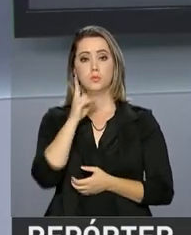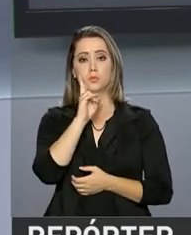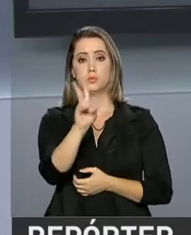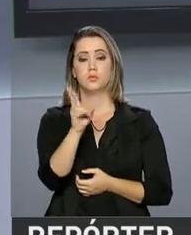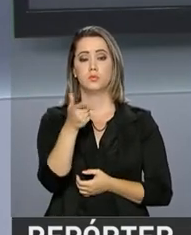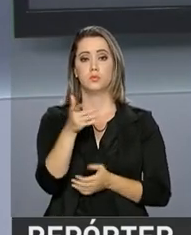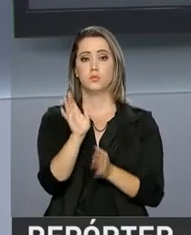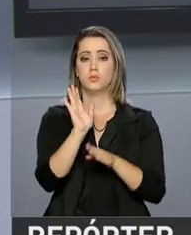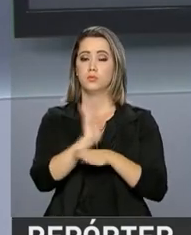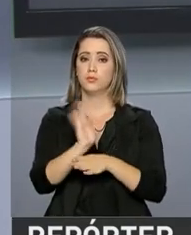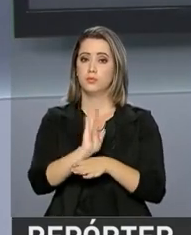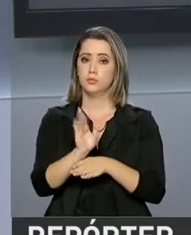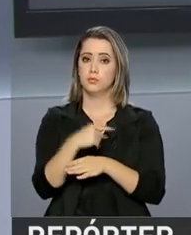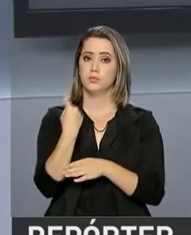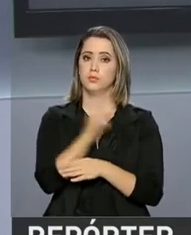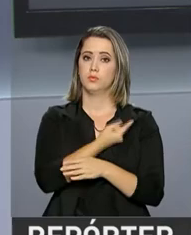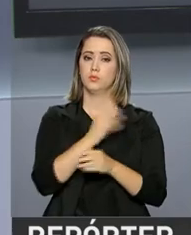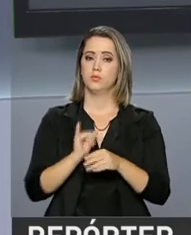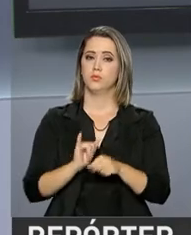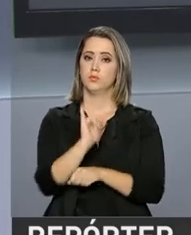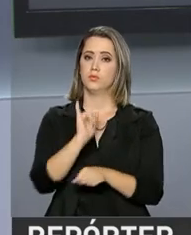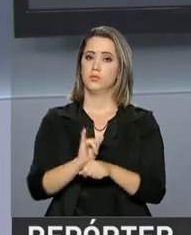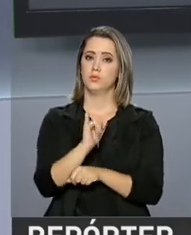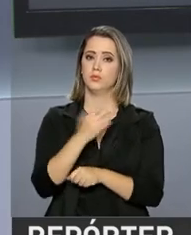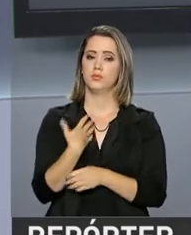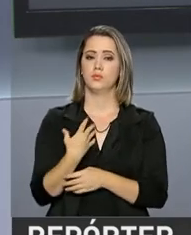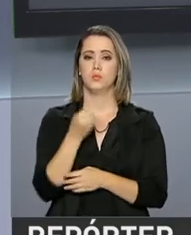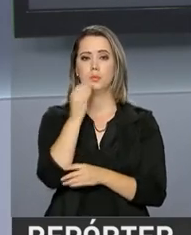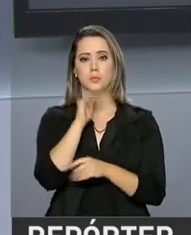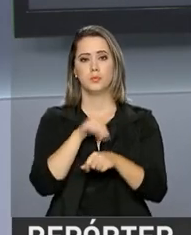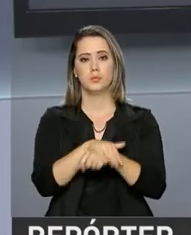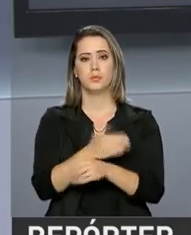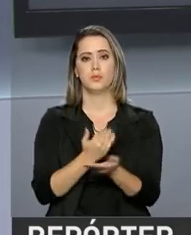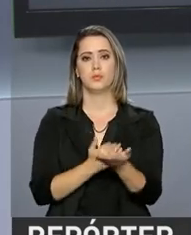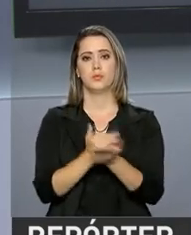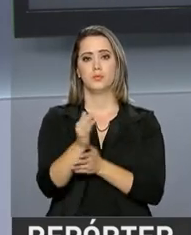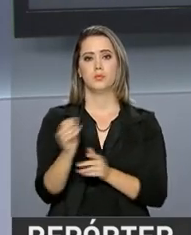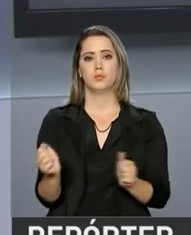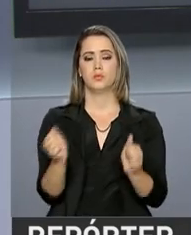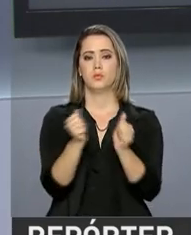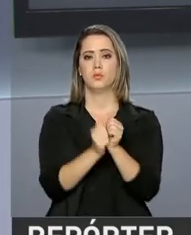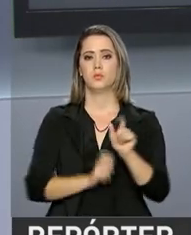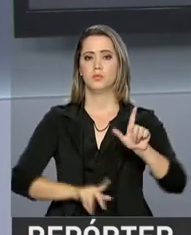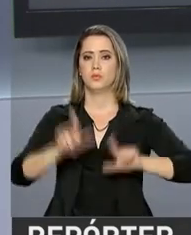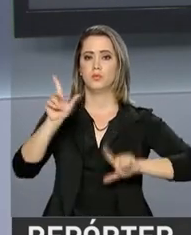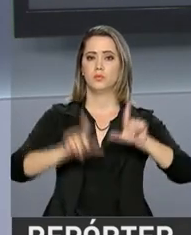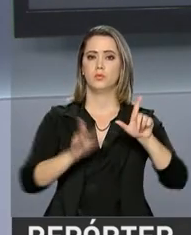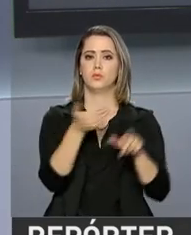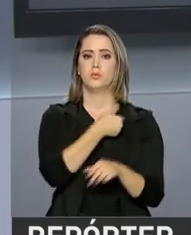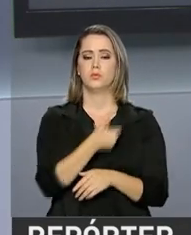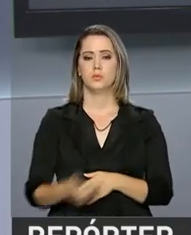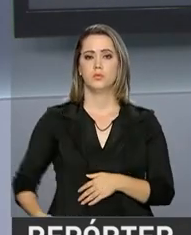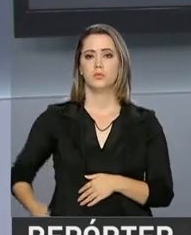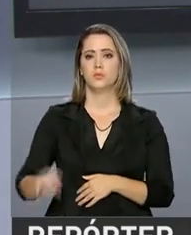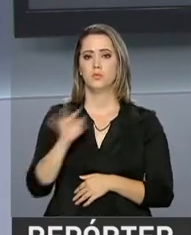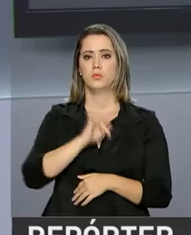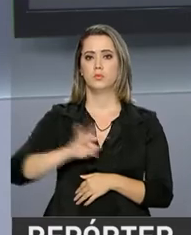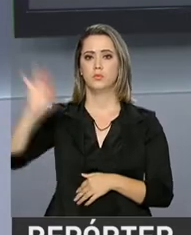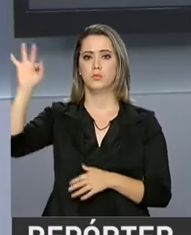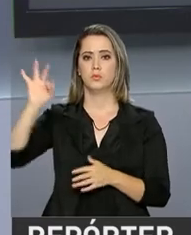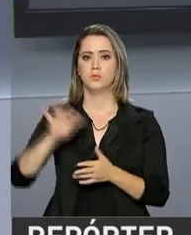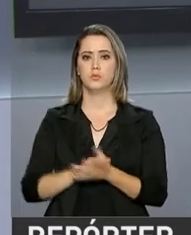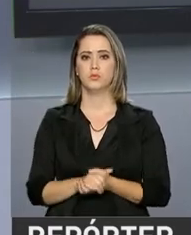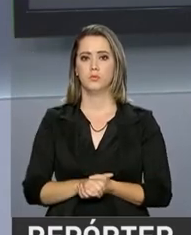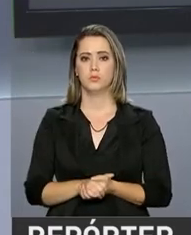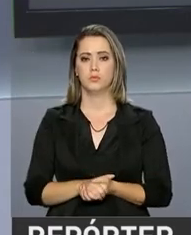veja as matérias em nosso canal no youtube uma ótima noite pra você e continue com a gente aqui na nbr a tv do governo